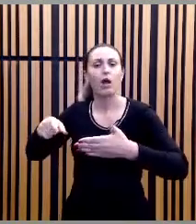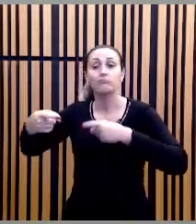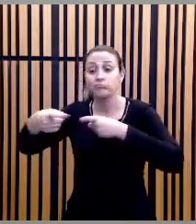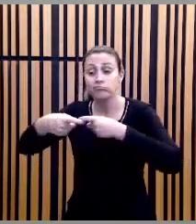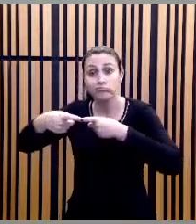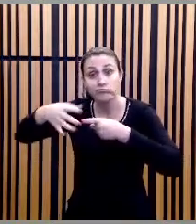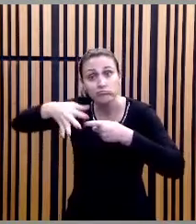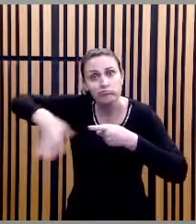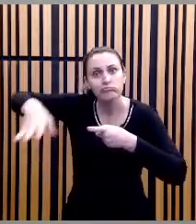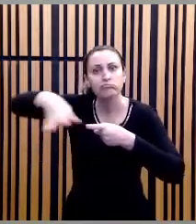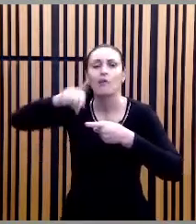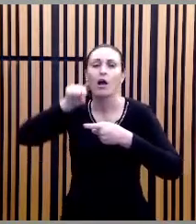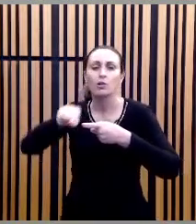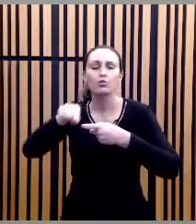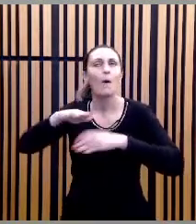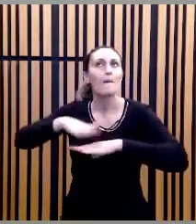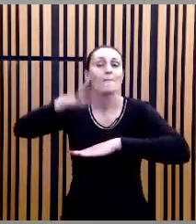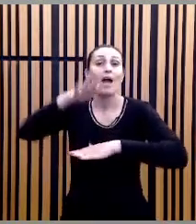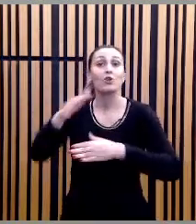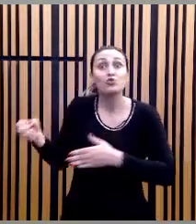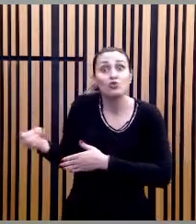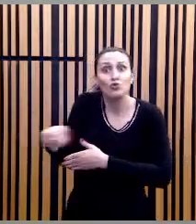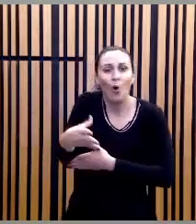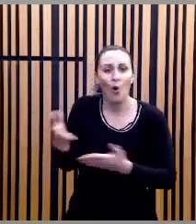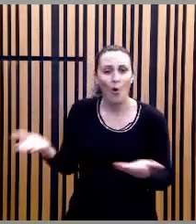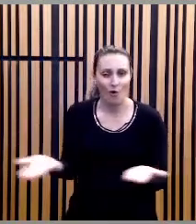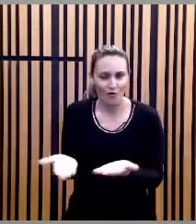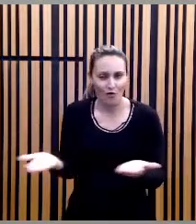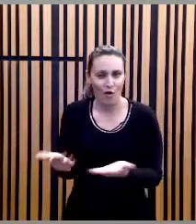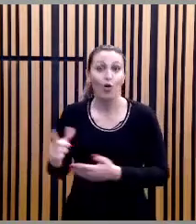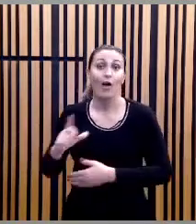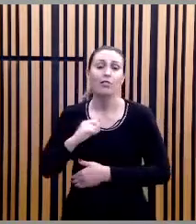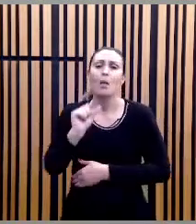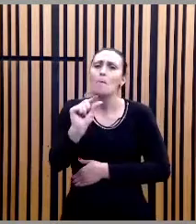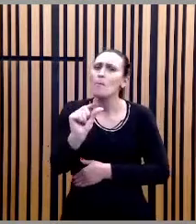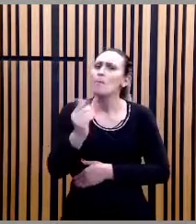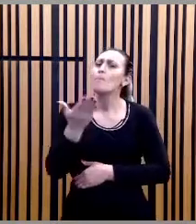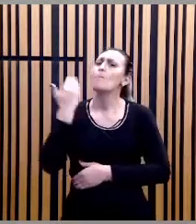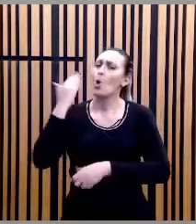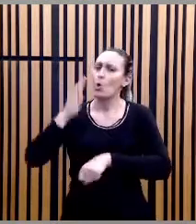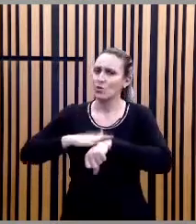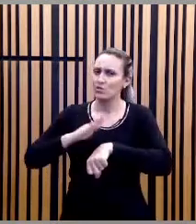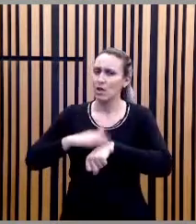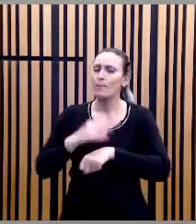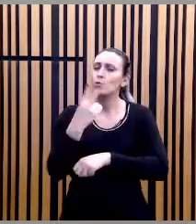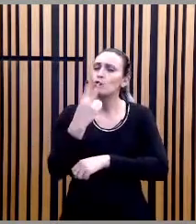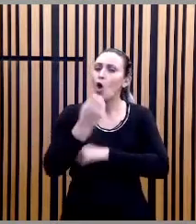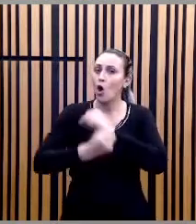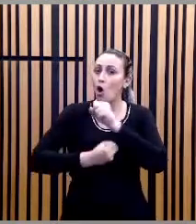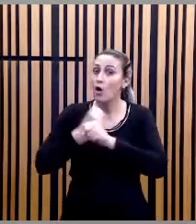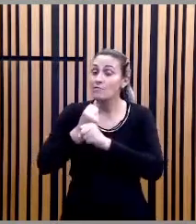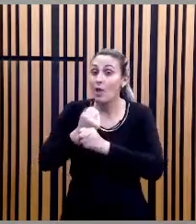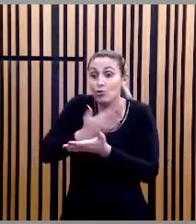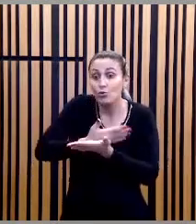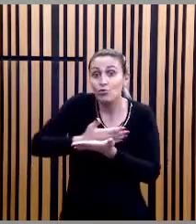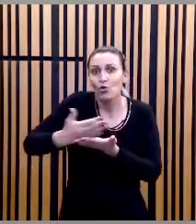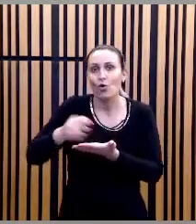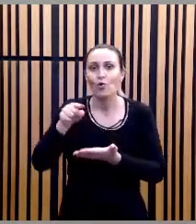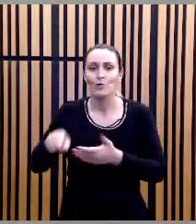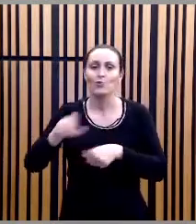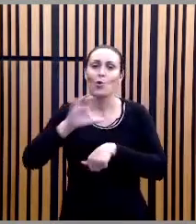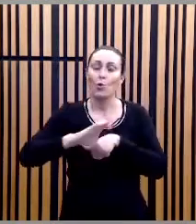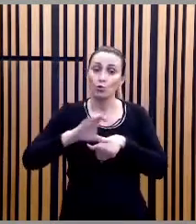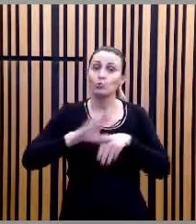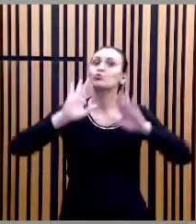tudo aí bem recente, né? A gente tem medicina faz uns 2 anos aí na universidade e é um curso que vem